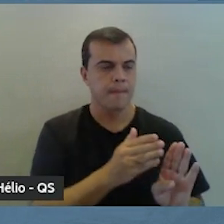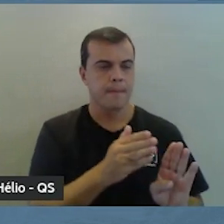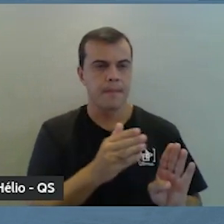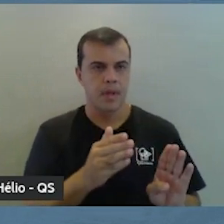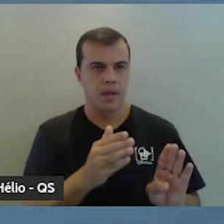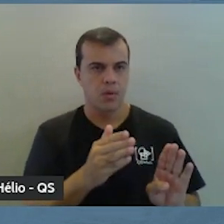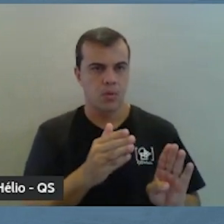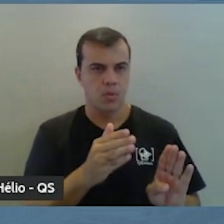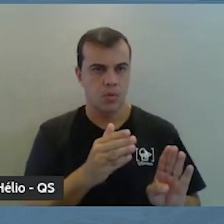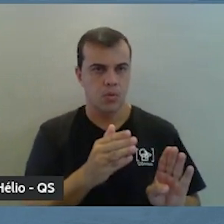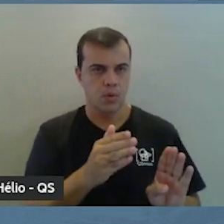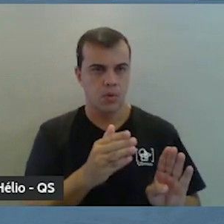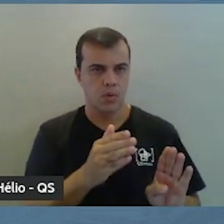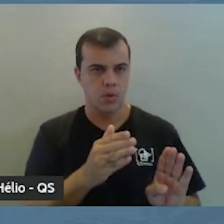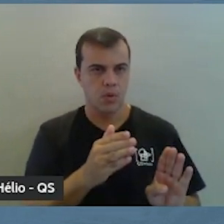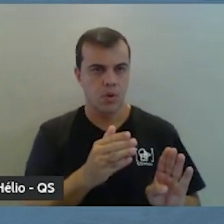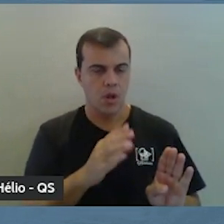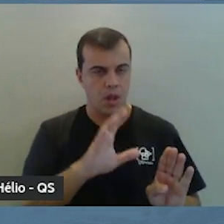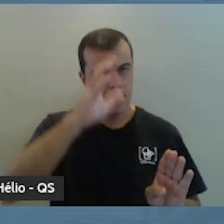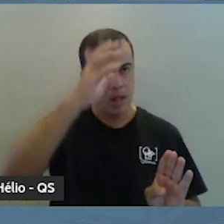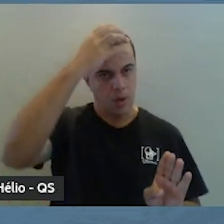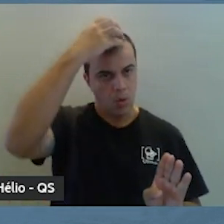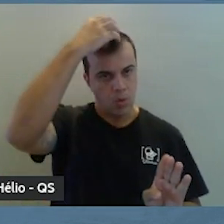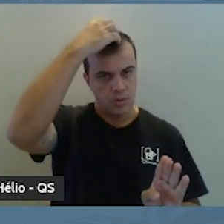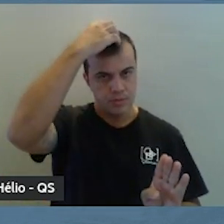colonial, né, período da corte.